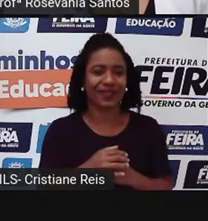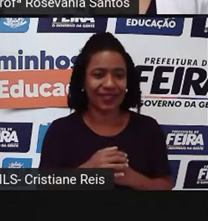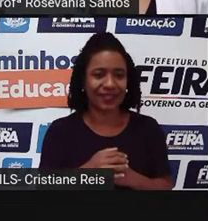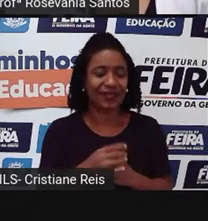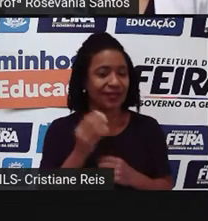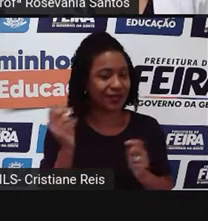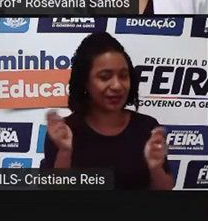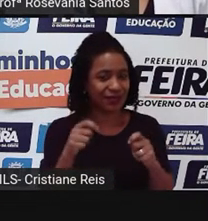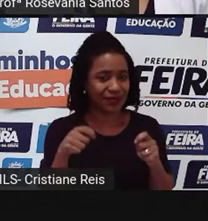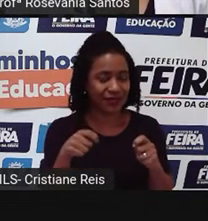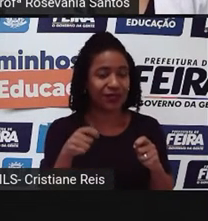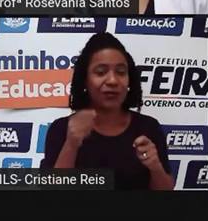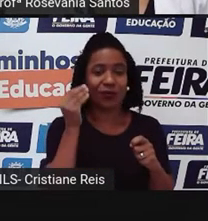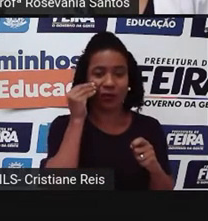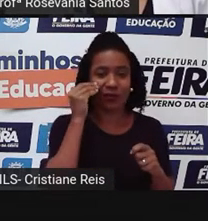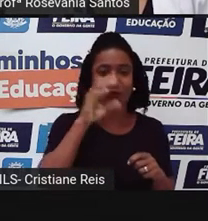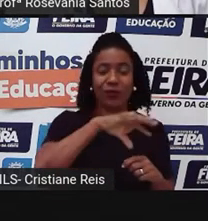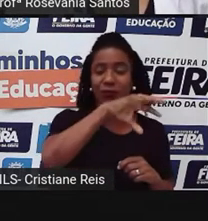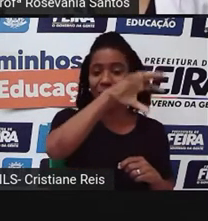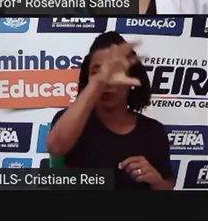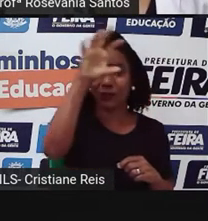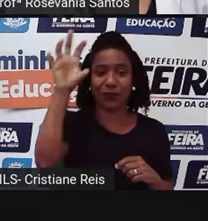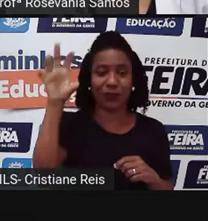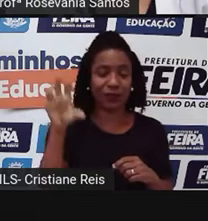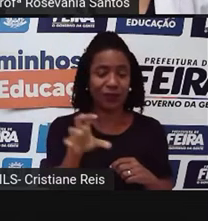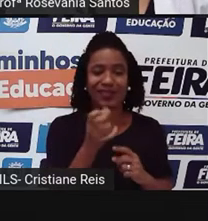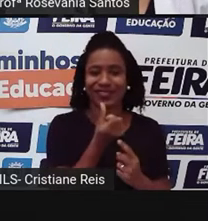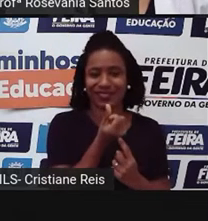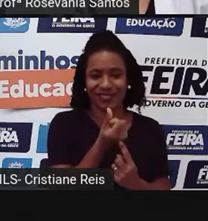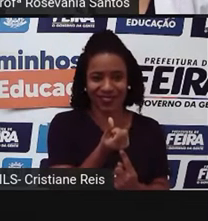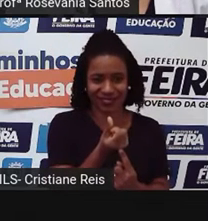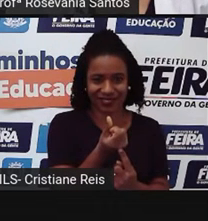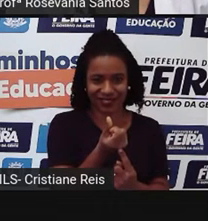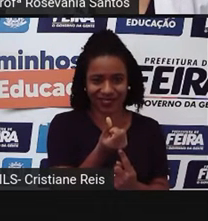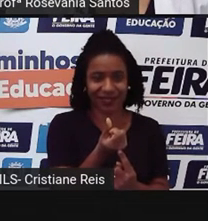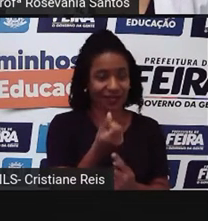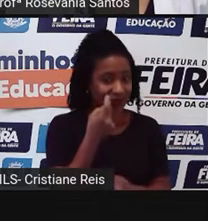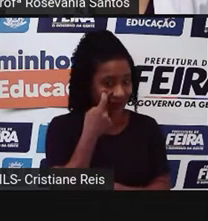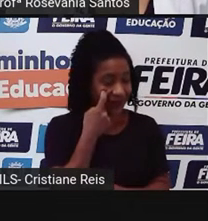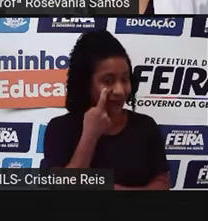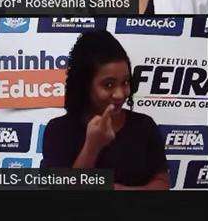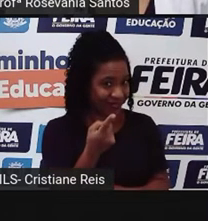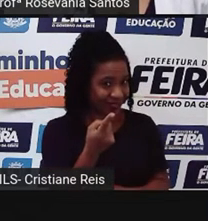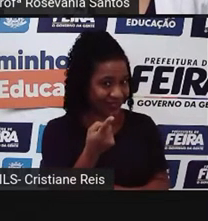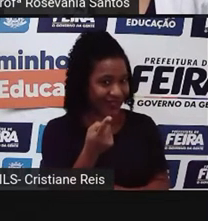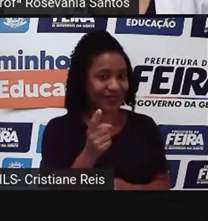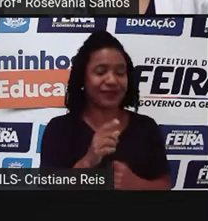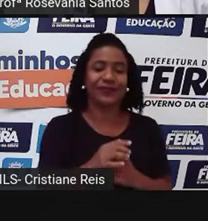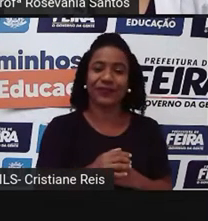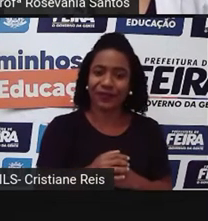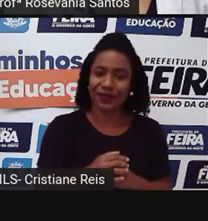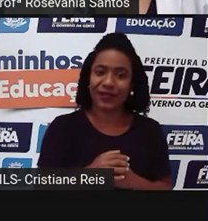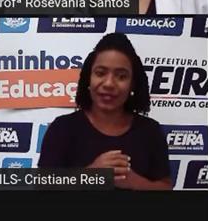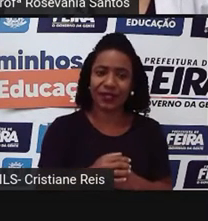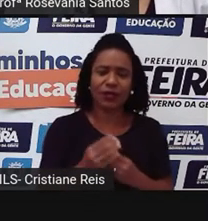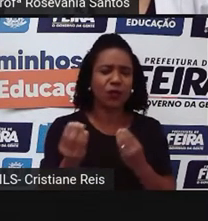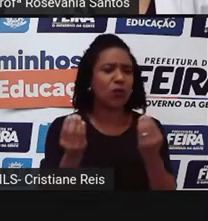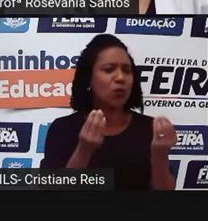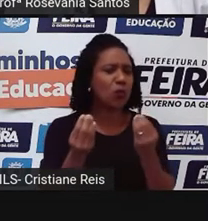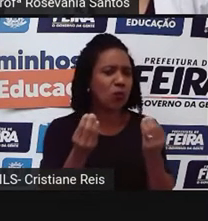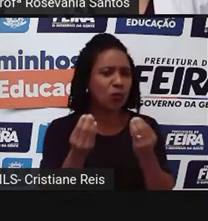De acordo com a divisão continental, nós temos seis continentes. Certinho aí essa informação? E aí, o que que fez a